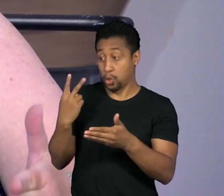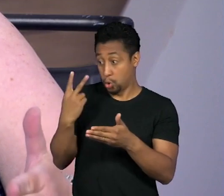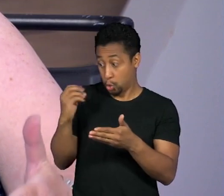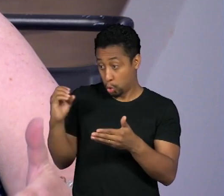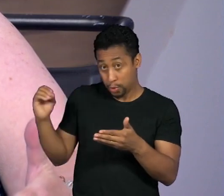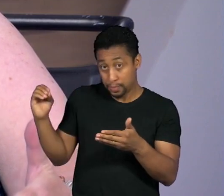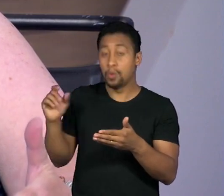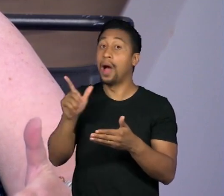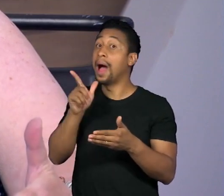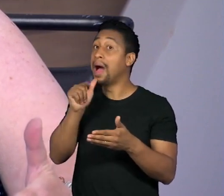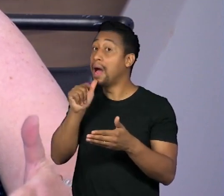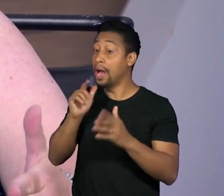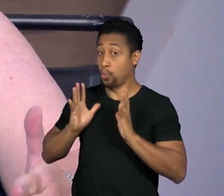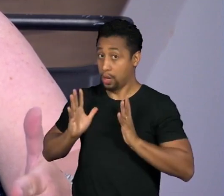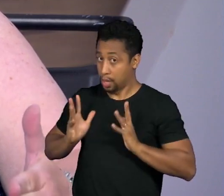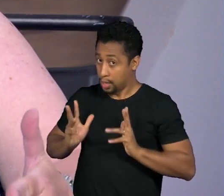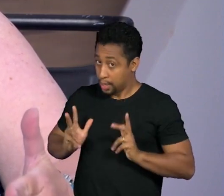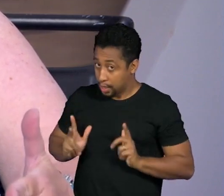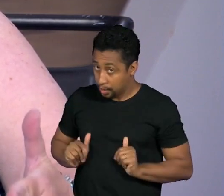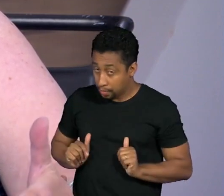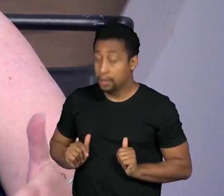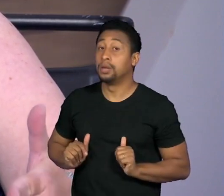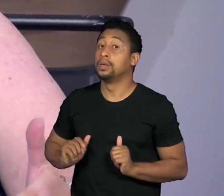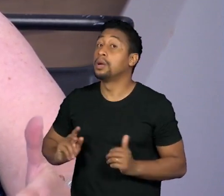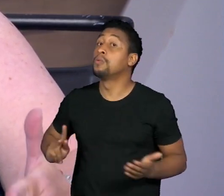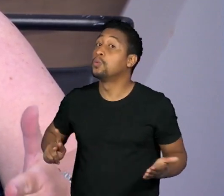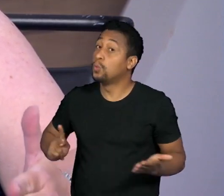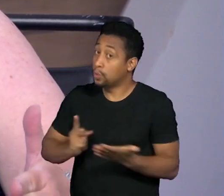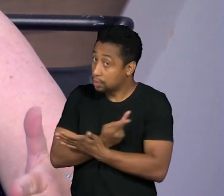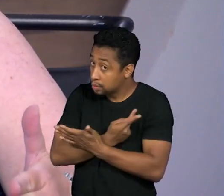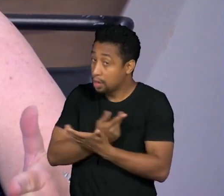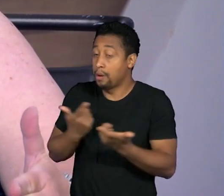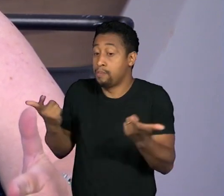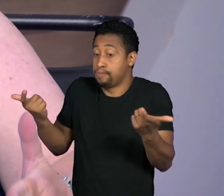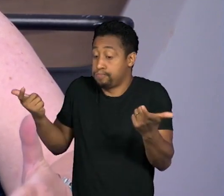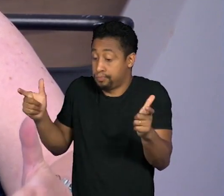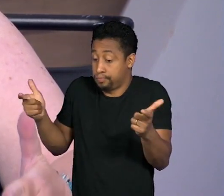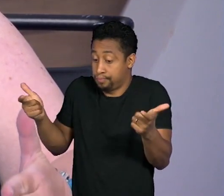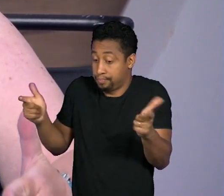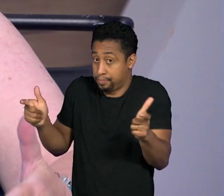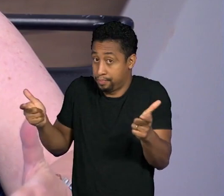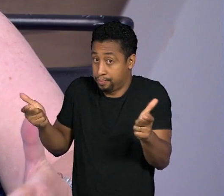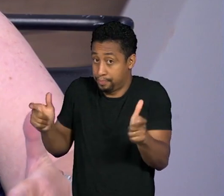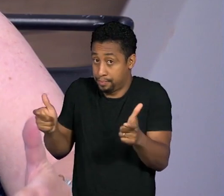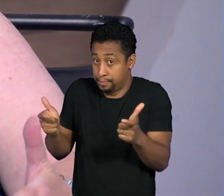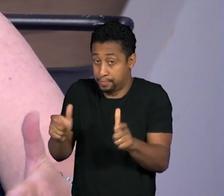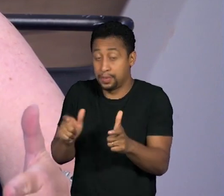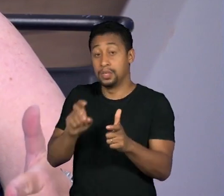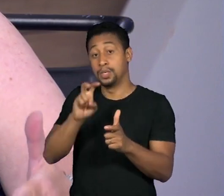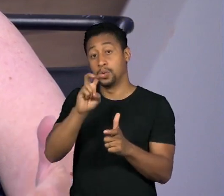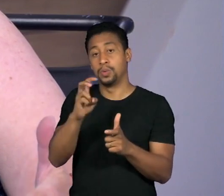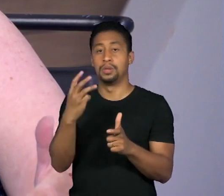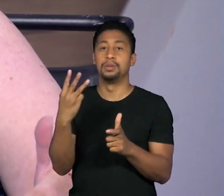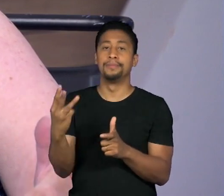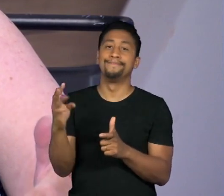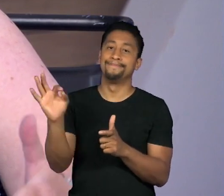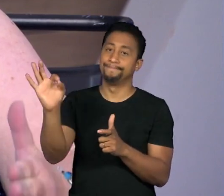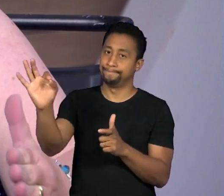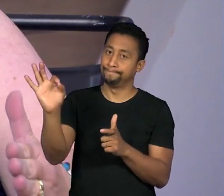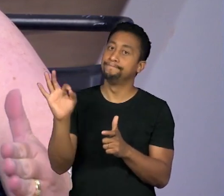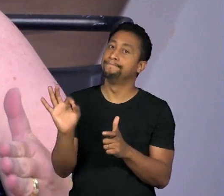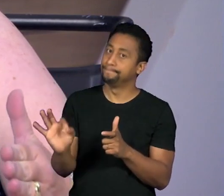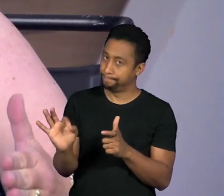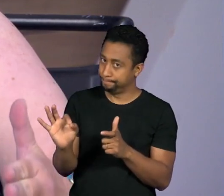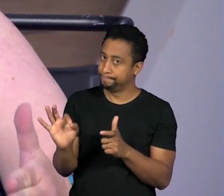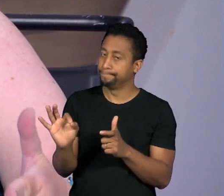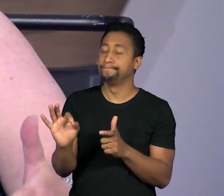água potável já havia sido comprometida em 53%.